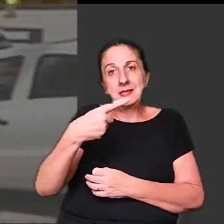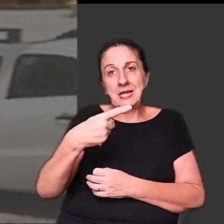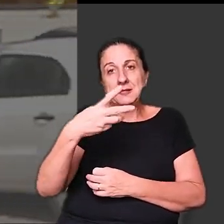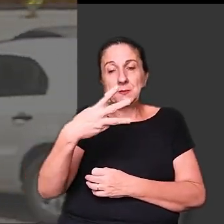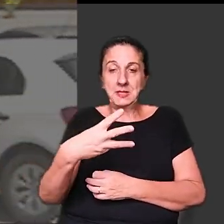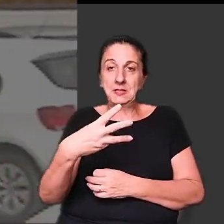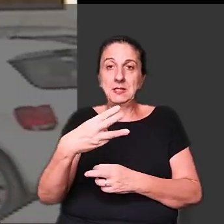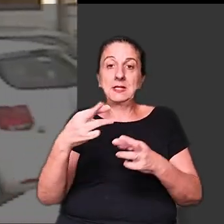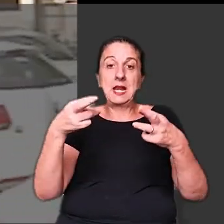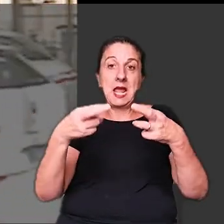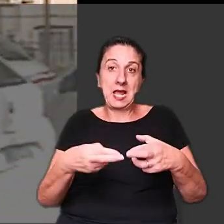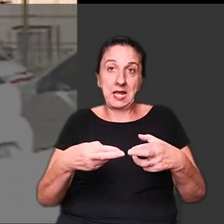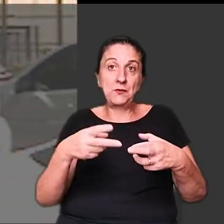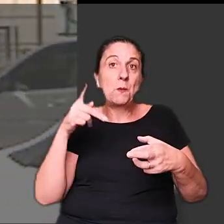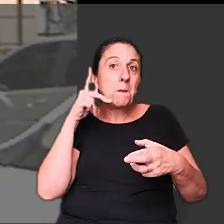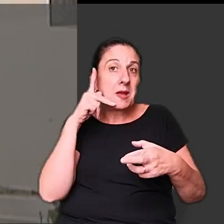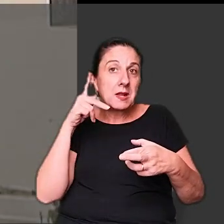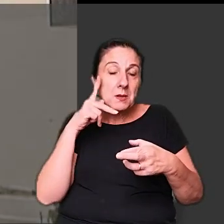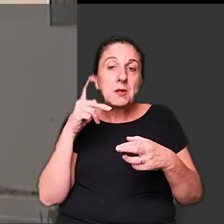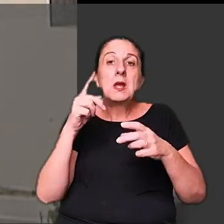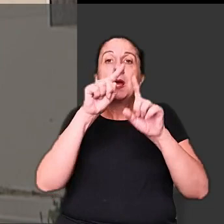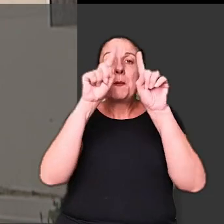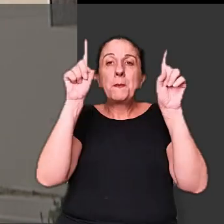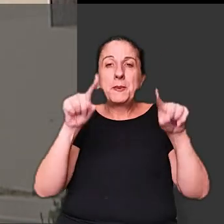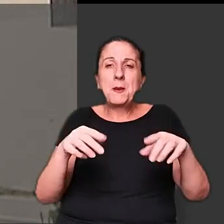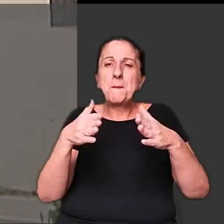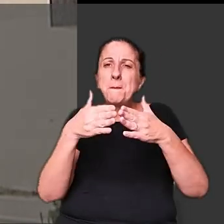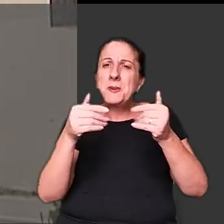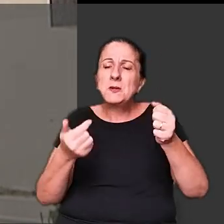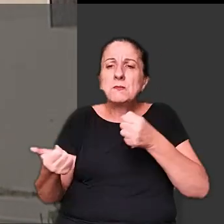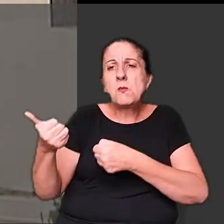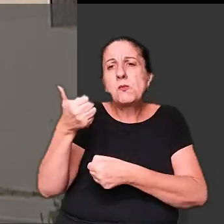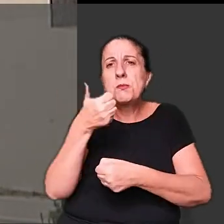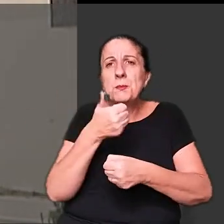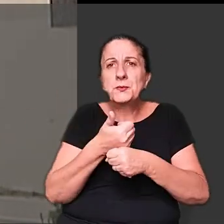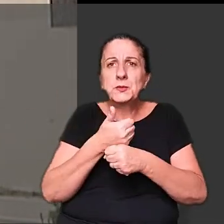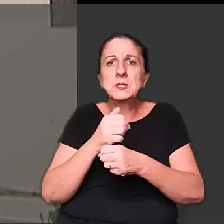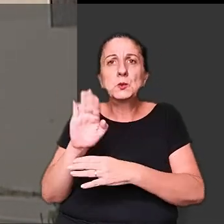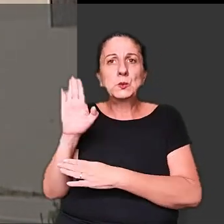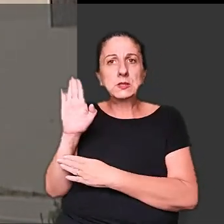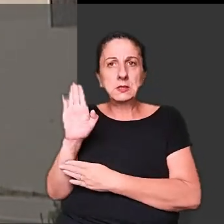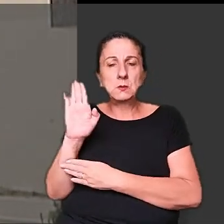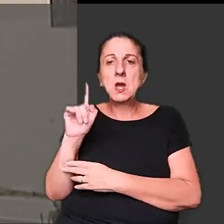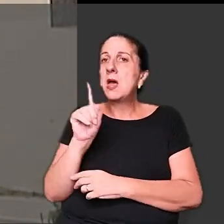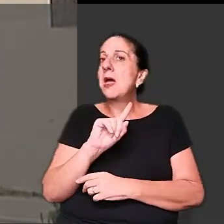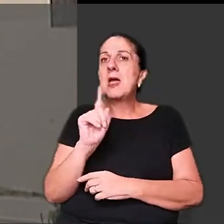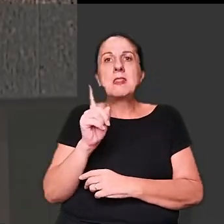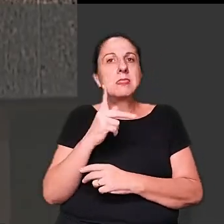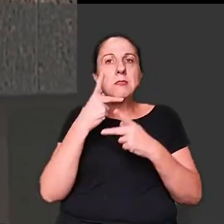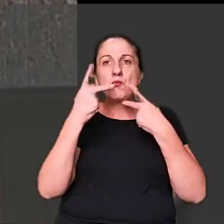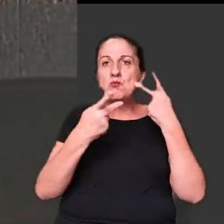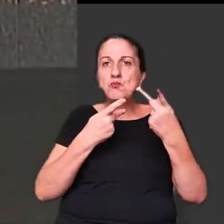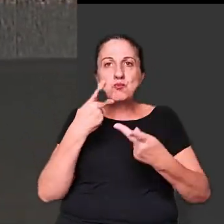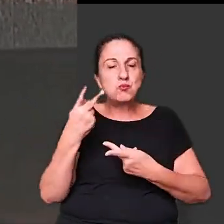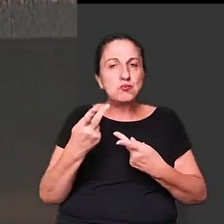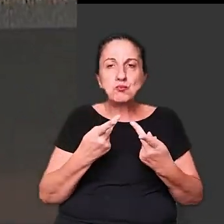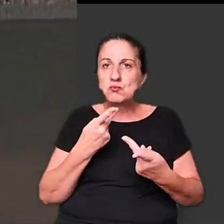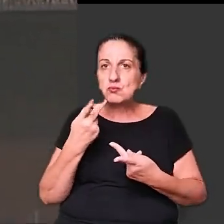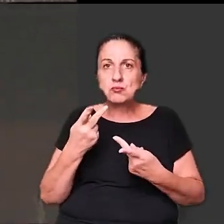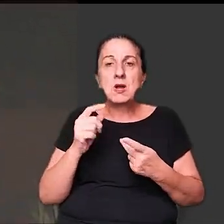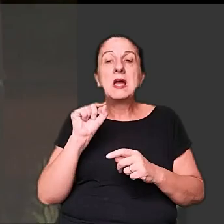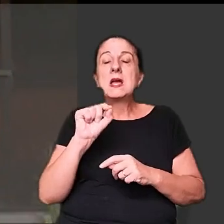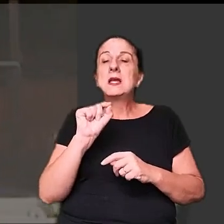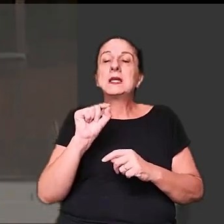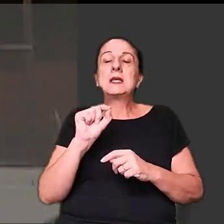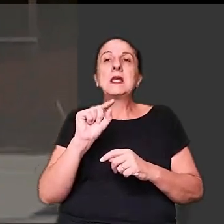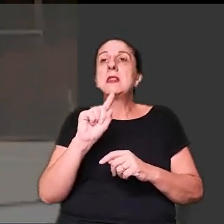da 13ª Região na Paraíba, o empregado disse que havia solicitado a substituição da testemunha que não prestou